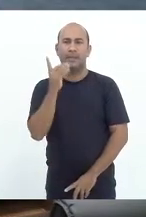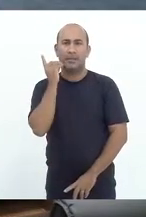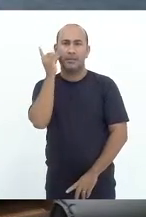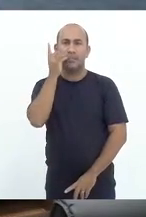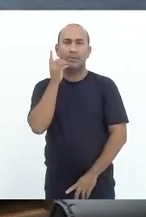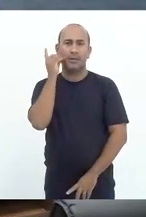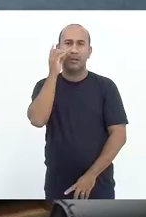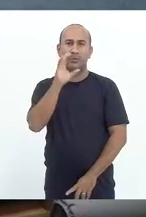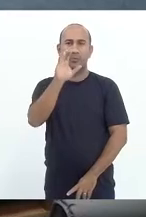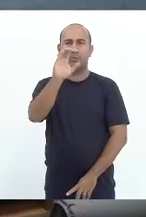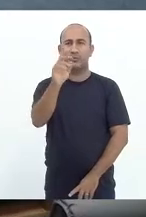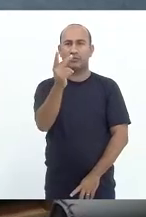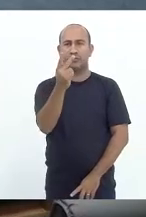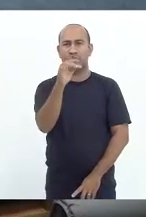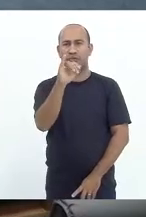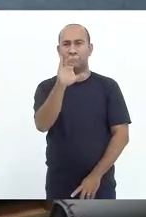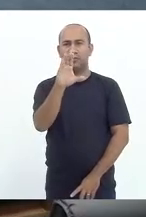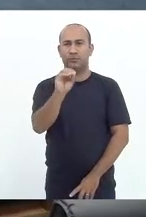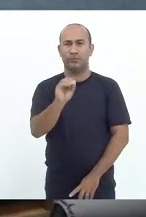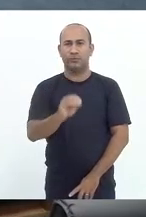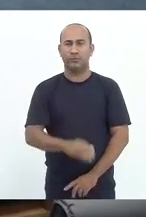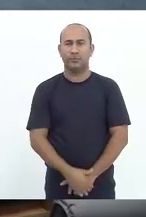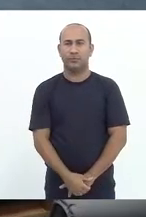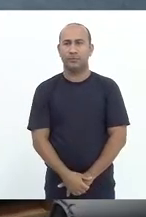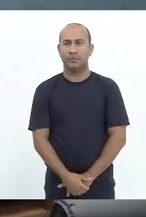Deputado Chico Machado.